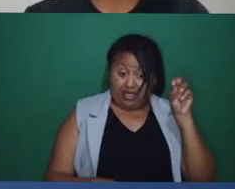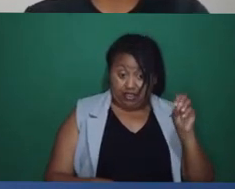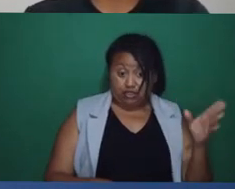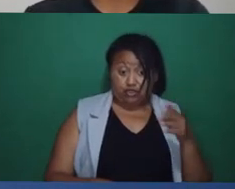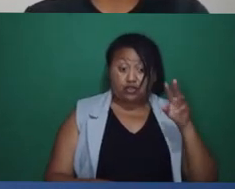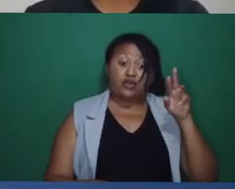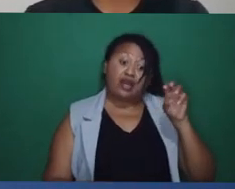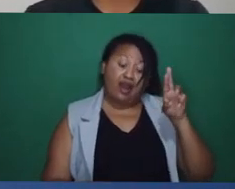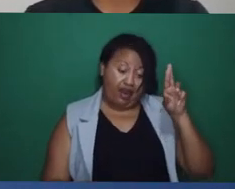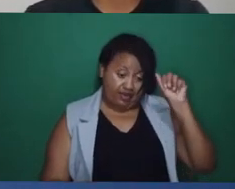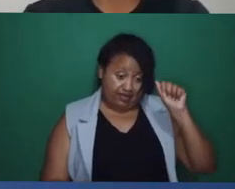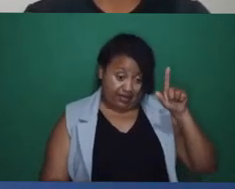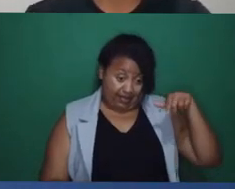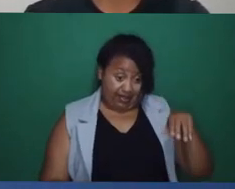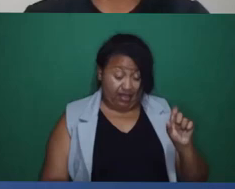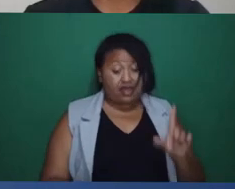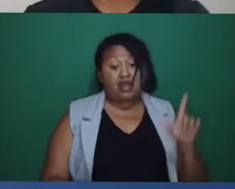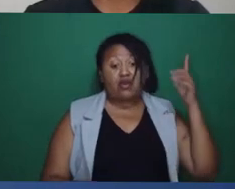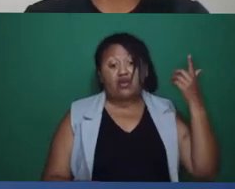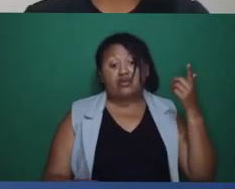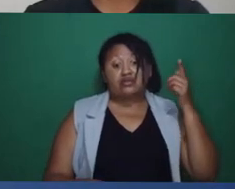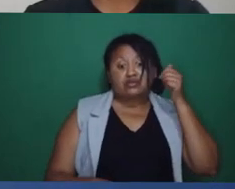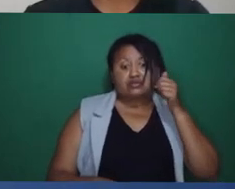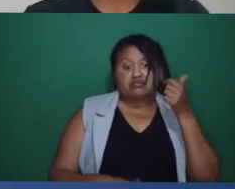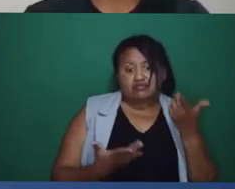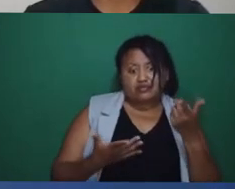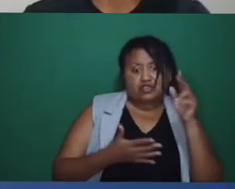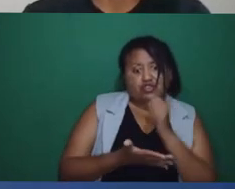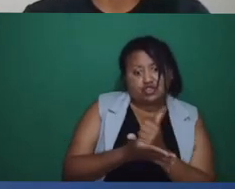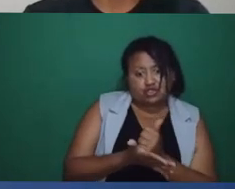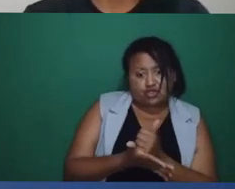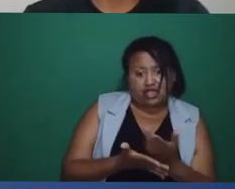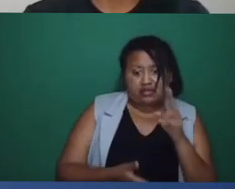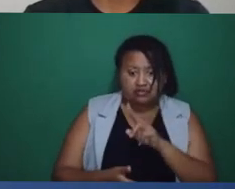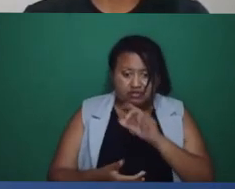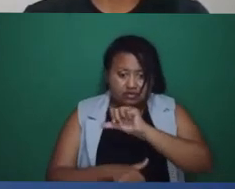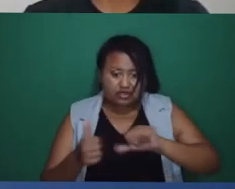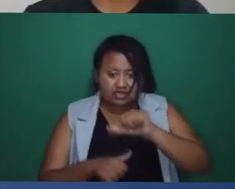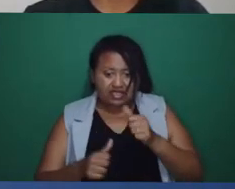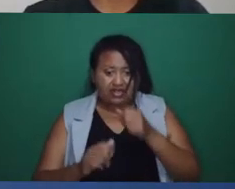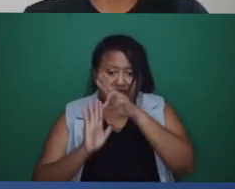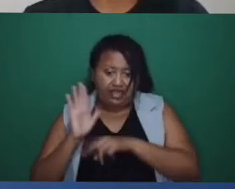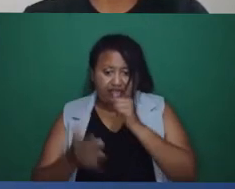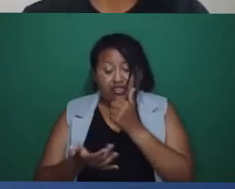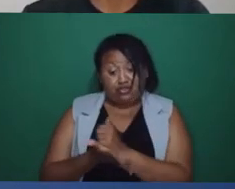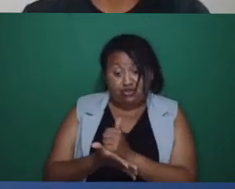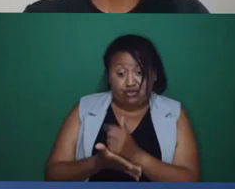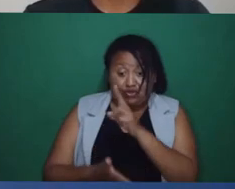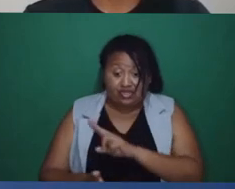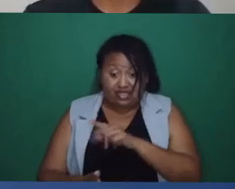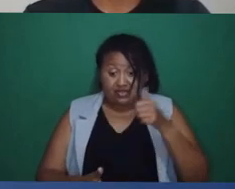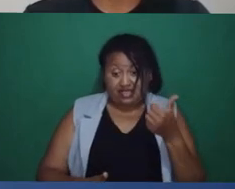Mudaram as configurações do jogo utilizaram 104 cartas e ao invés de forma Sete Colunas